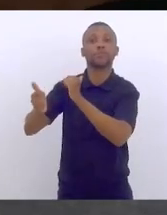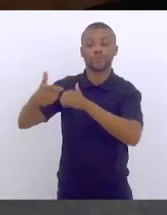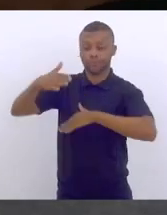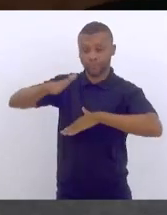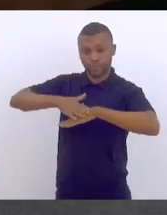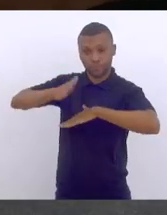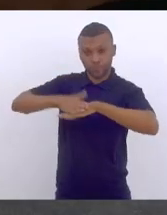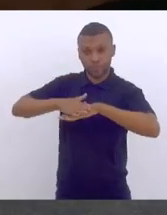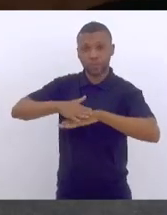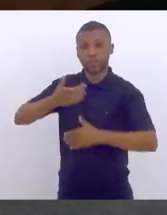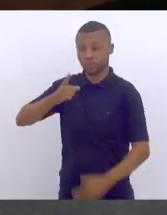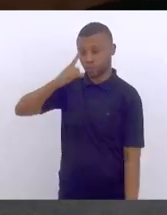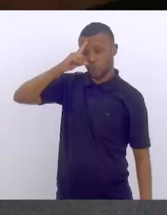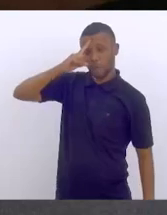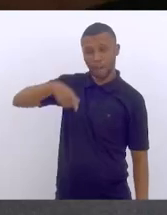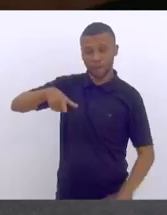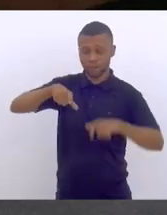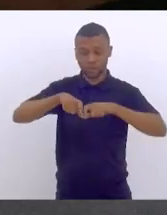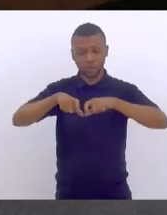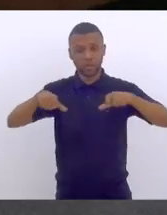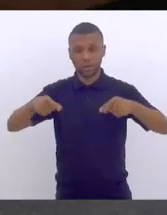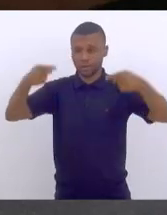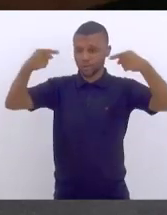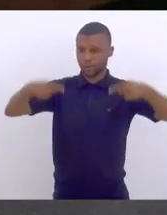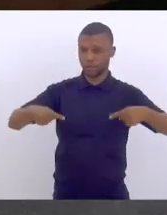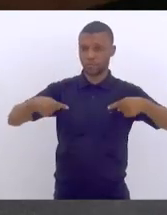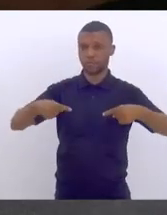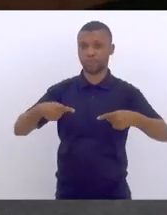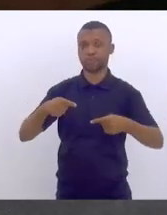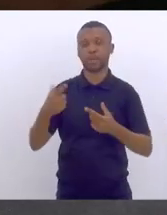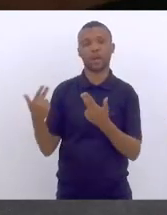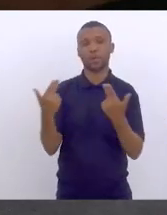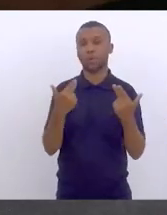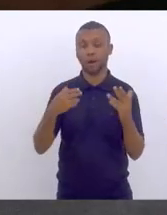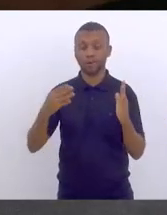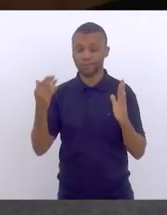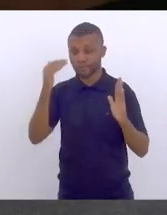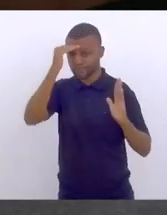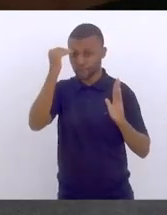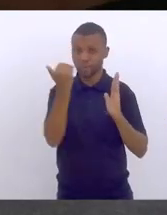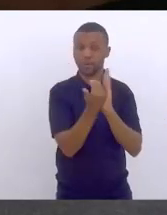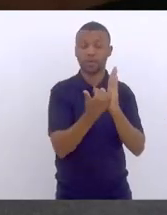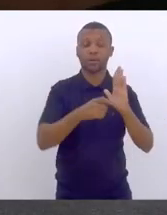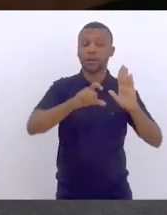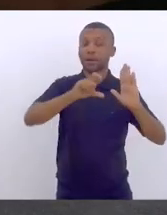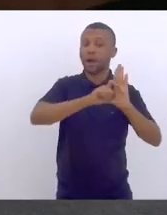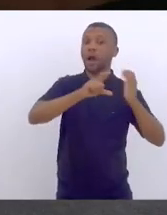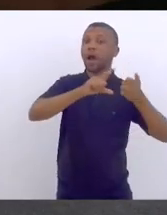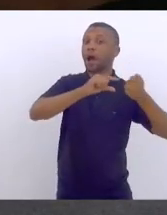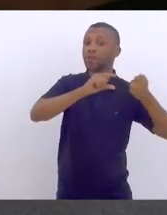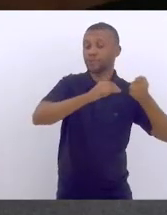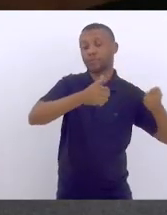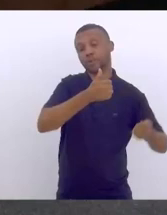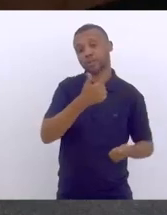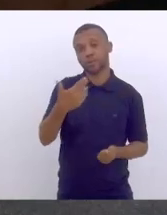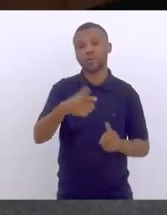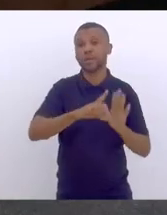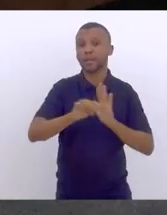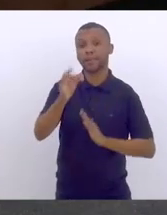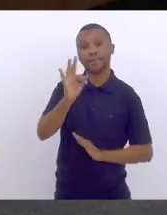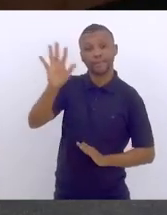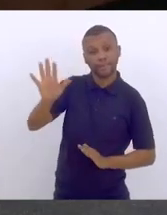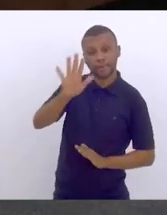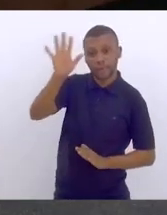detentora do mando de jogo, conforme estabelecido no artigo 14 da Lei Federal 10.671,